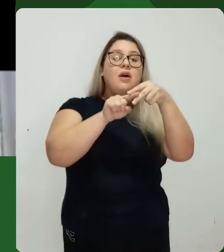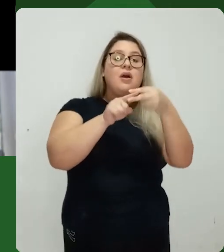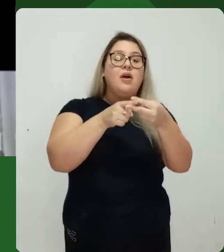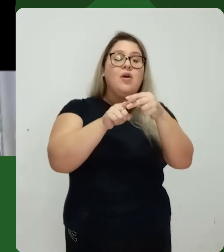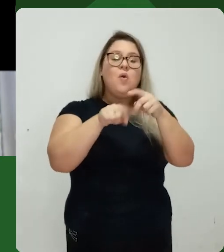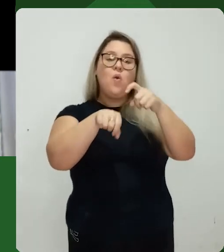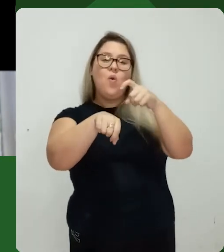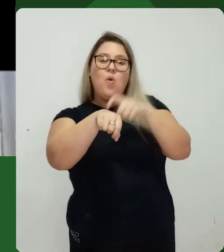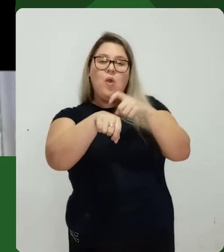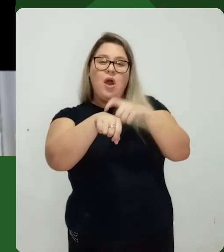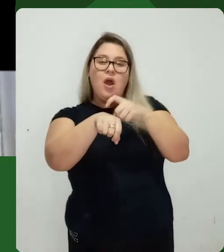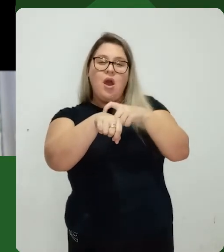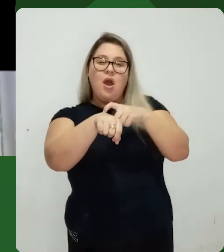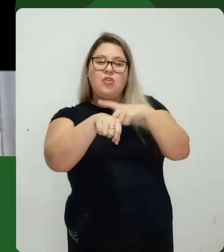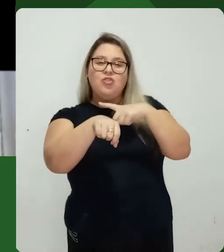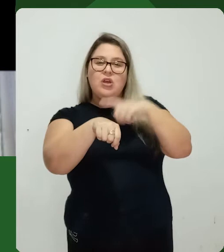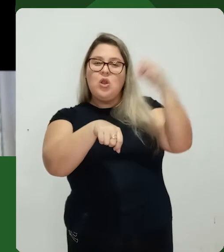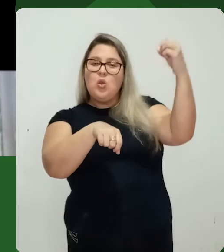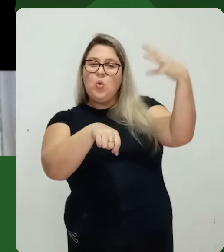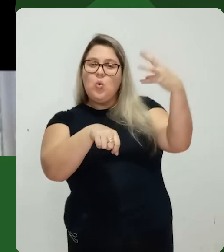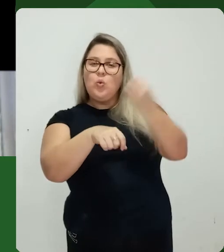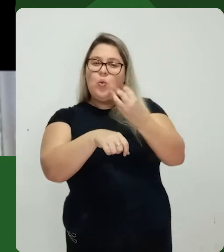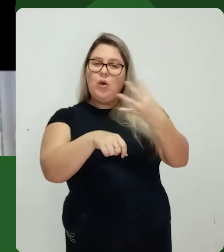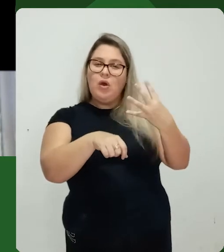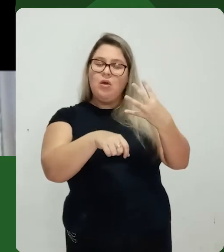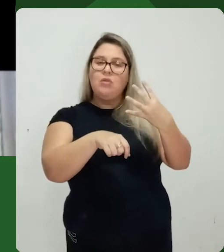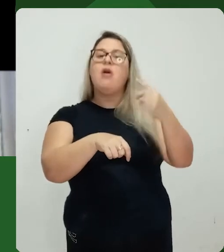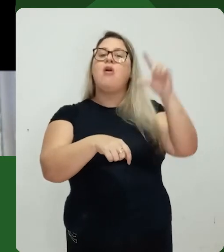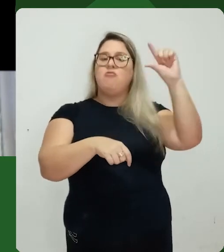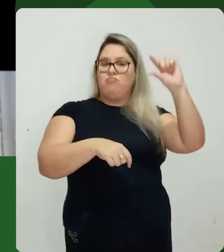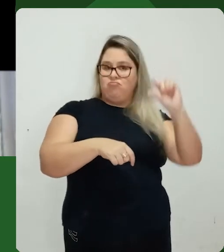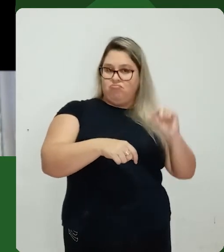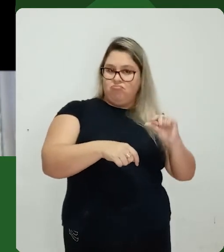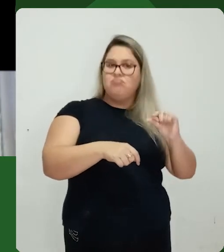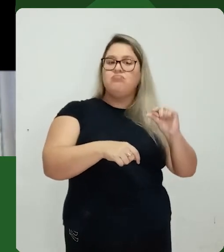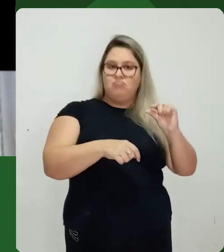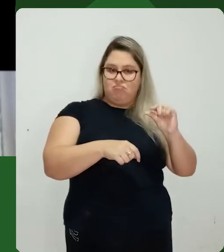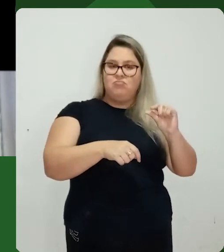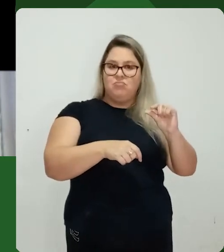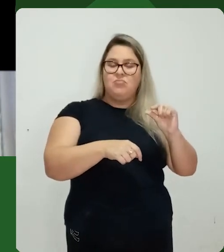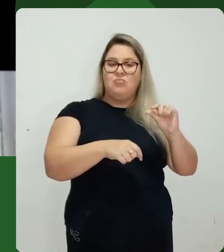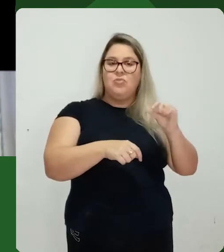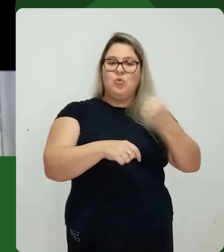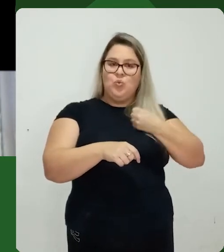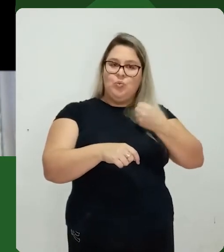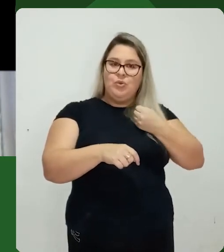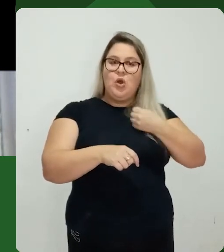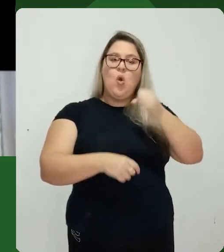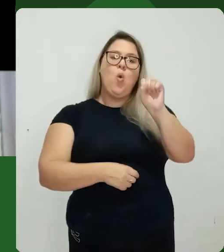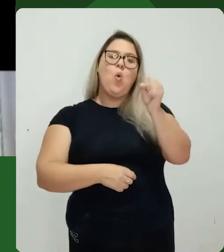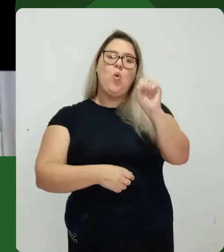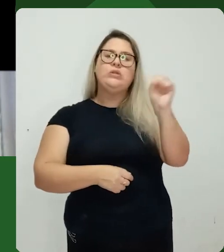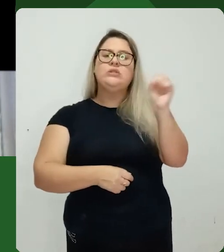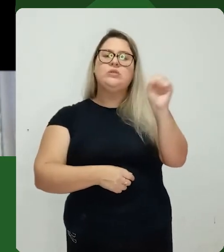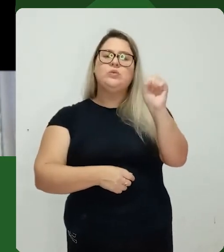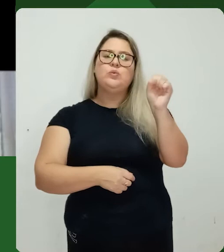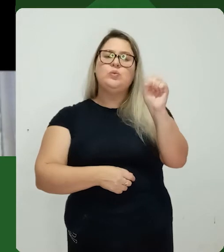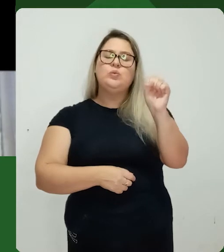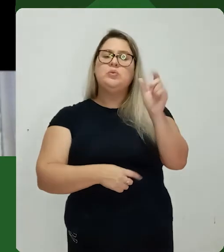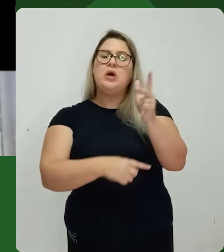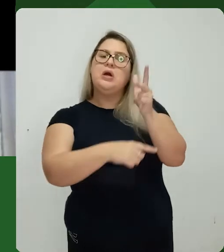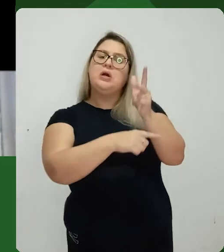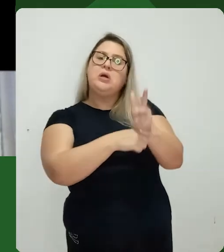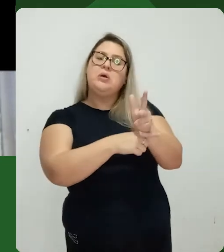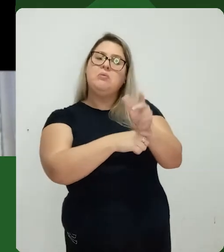botei 3.5 na câmera para regular pelo horário, pela quantidade de luz que eu tinha. Eu fiz essa fotografia com 8 segundos.